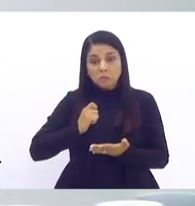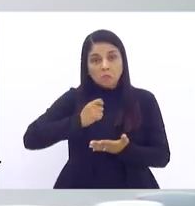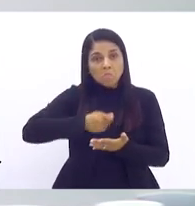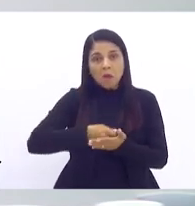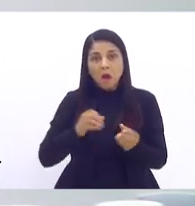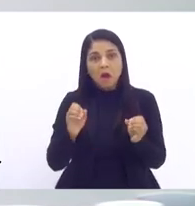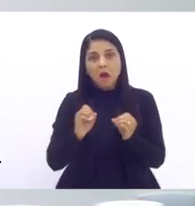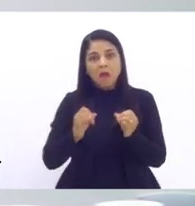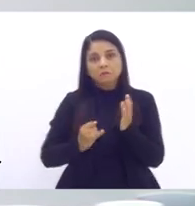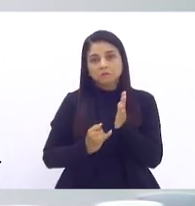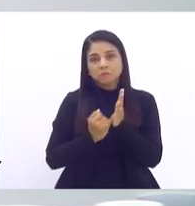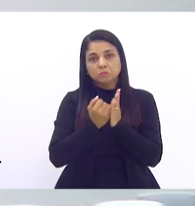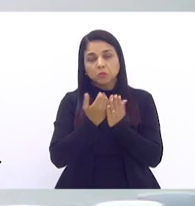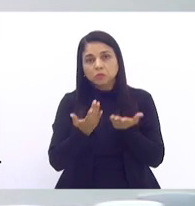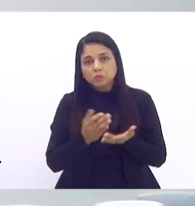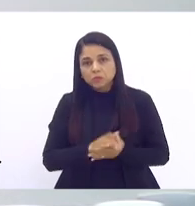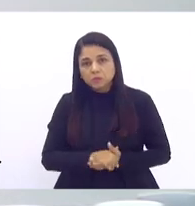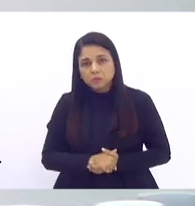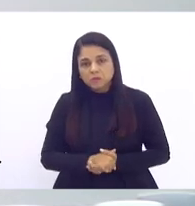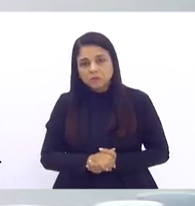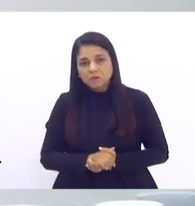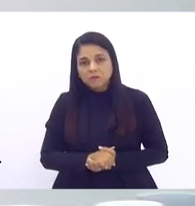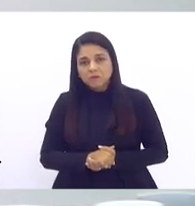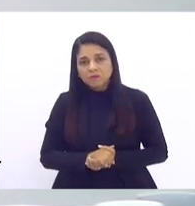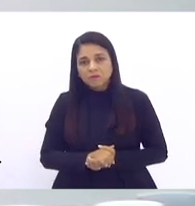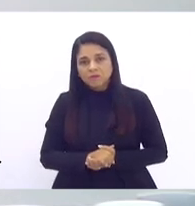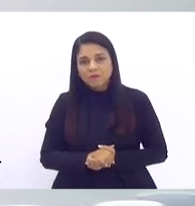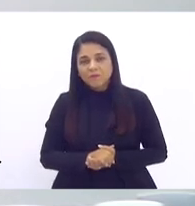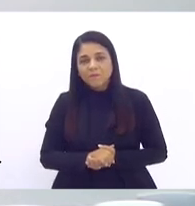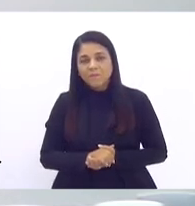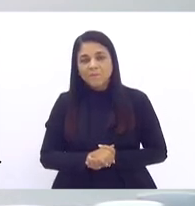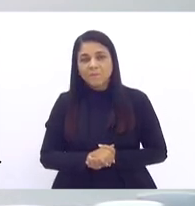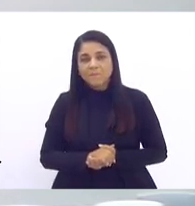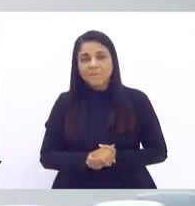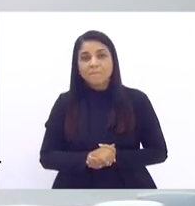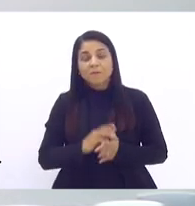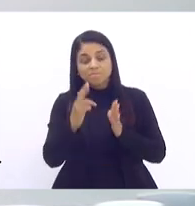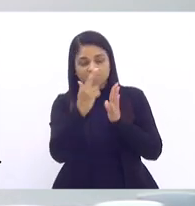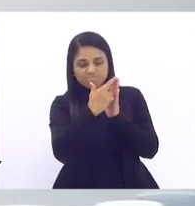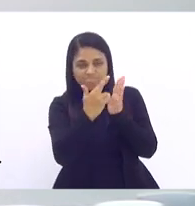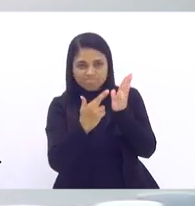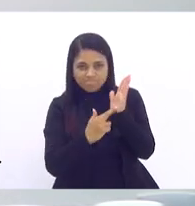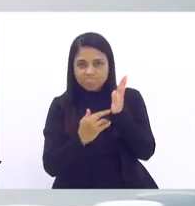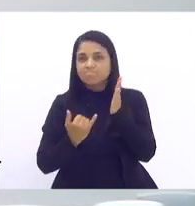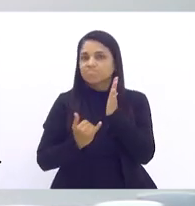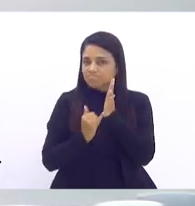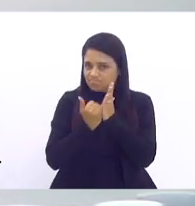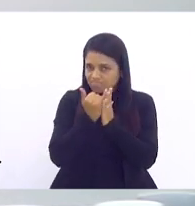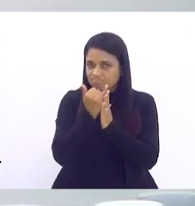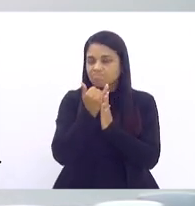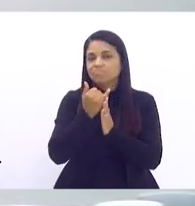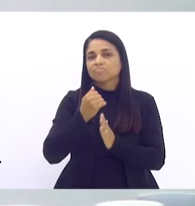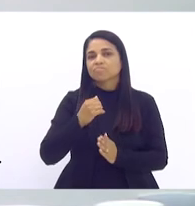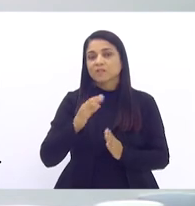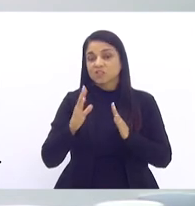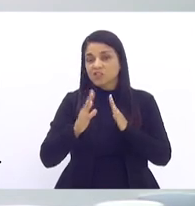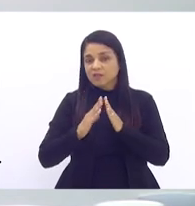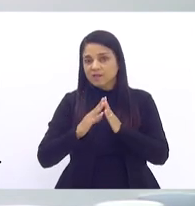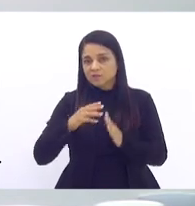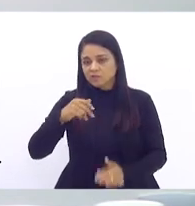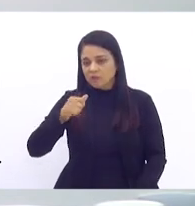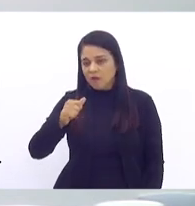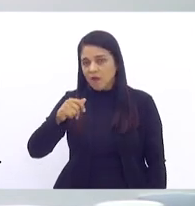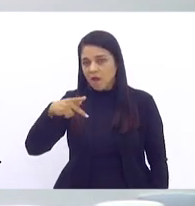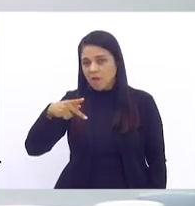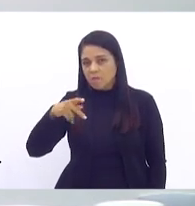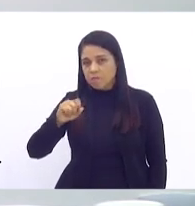de imposto aqui no Brasil então nós estamos regulamentando esse imposto aqui nós propomos cobrar